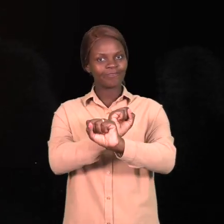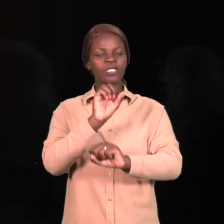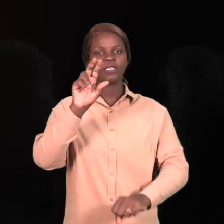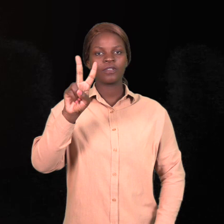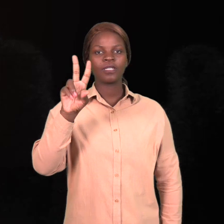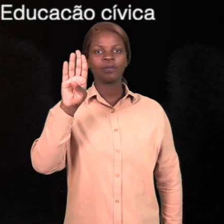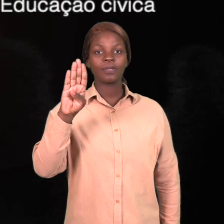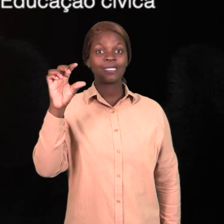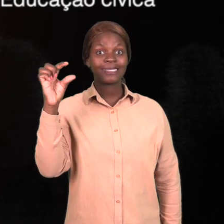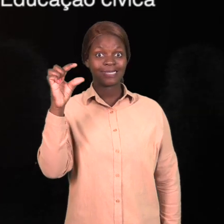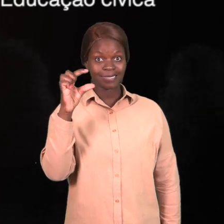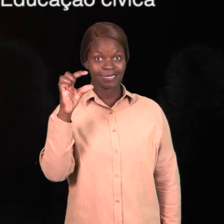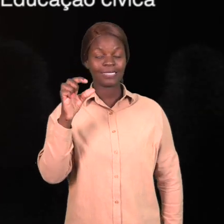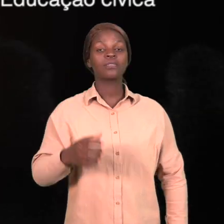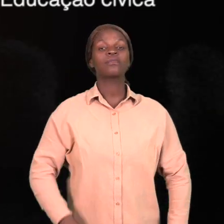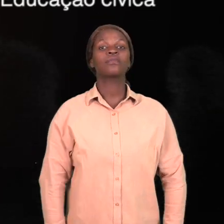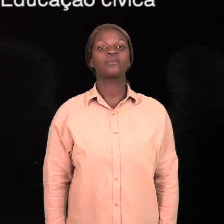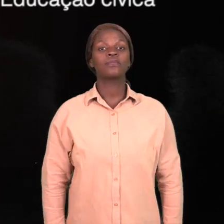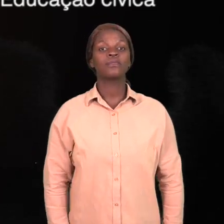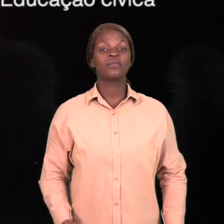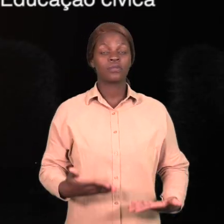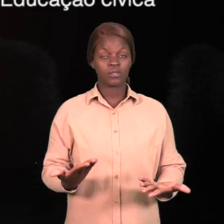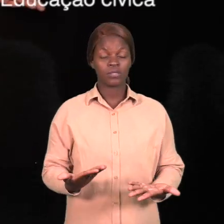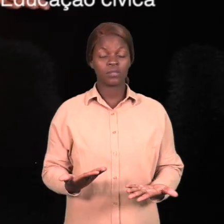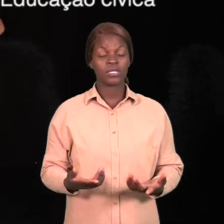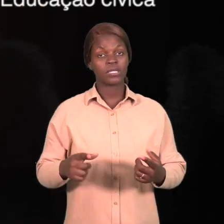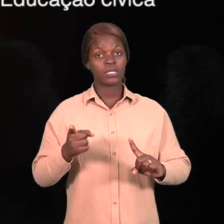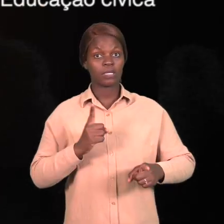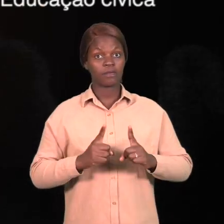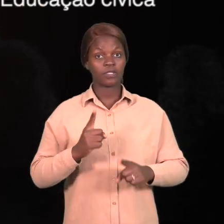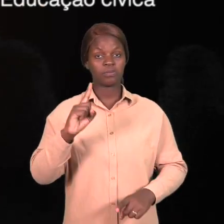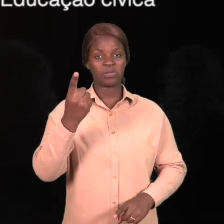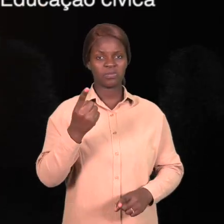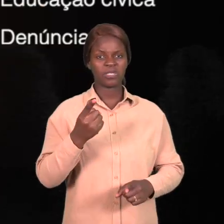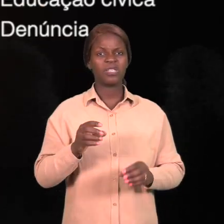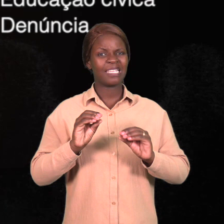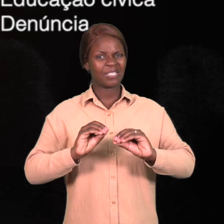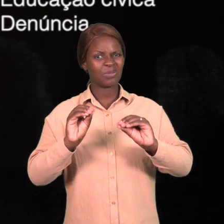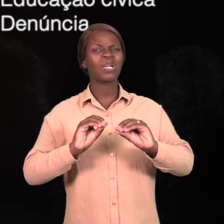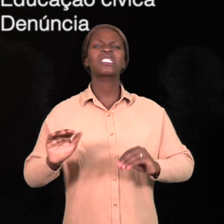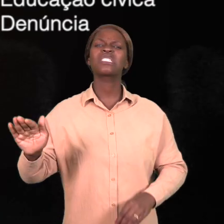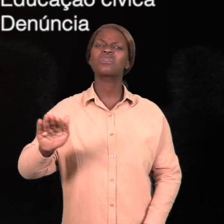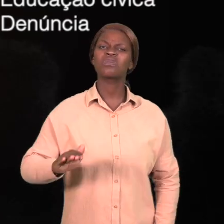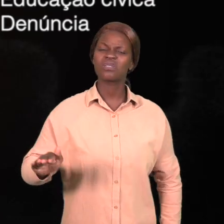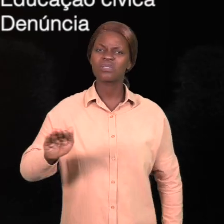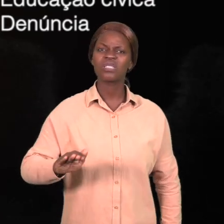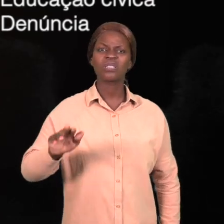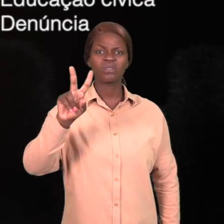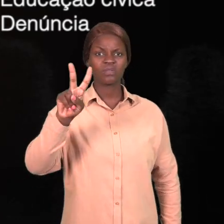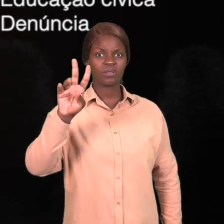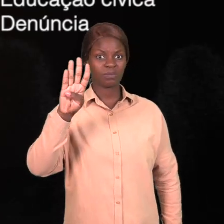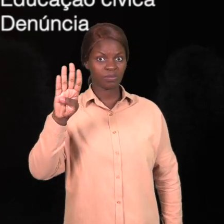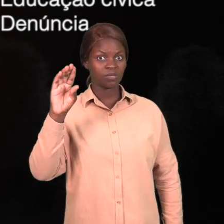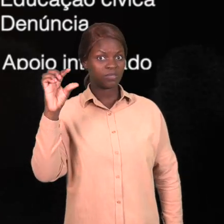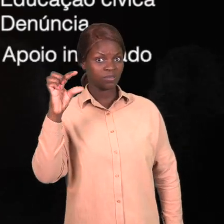exemplo, à educação cívica sobre VBG e igualdade de género, à implementação de mecanismos eficazes de